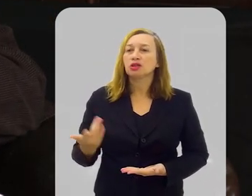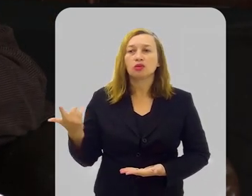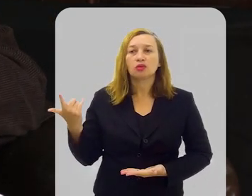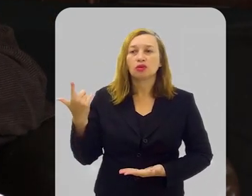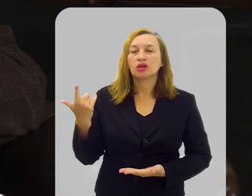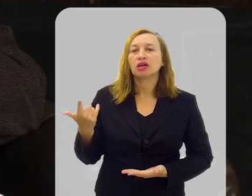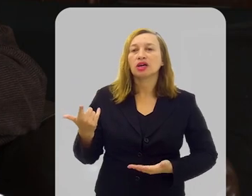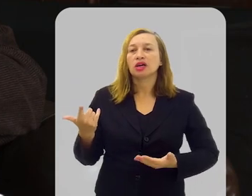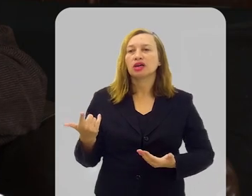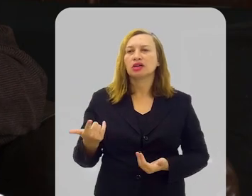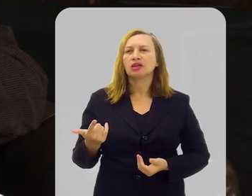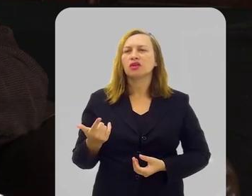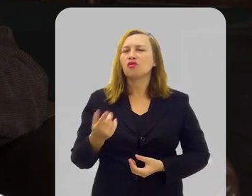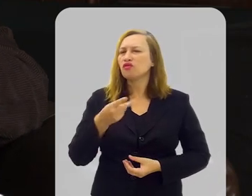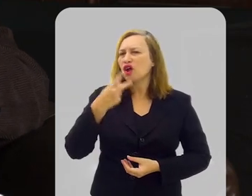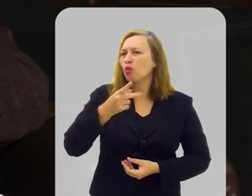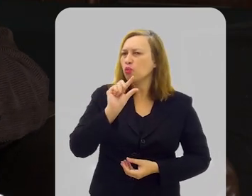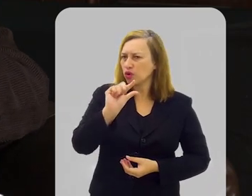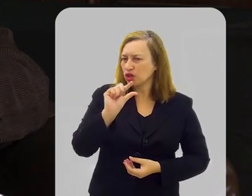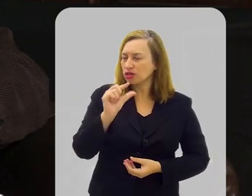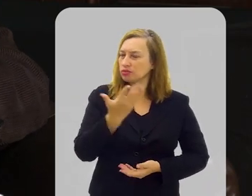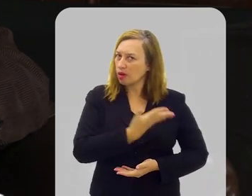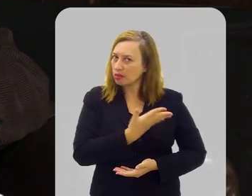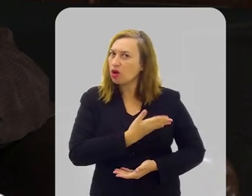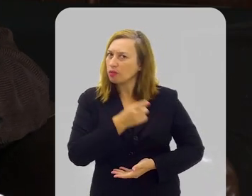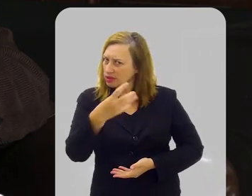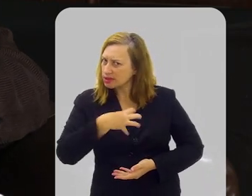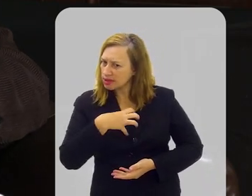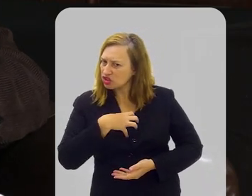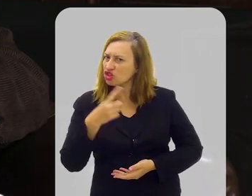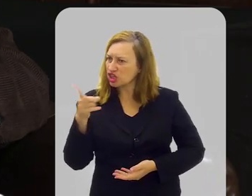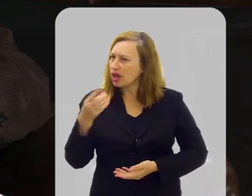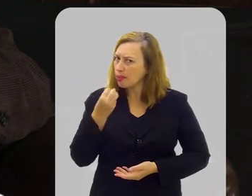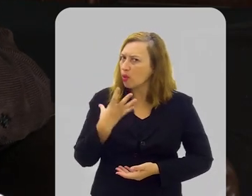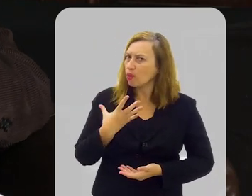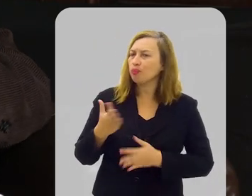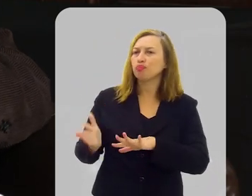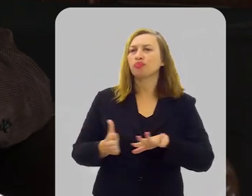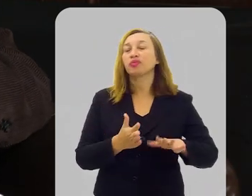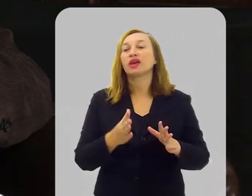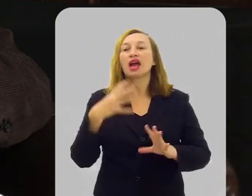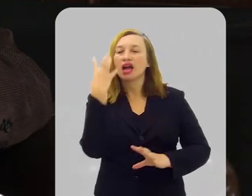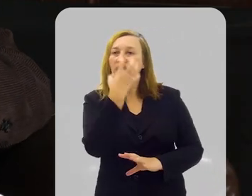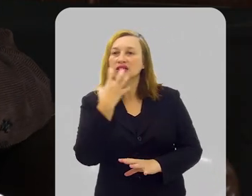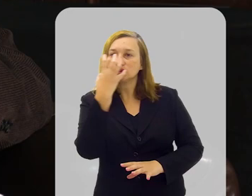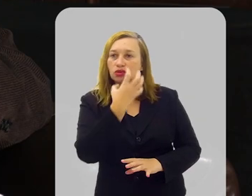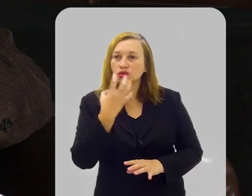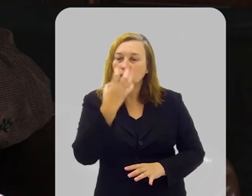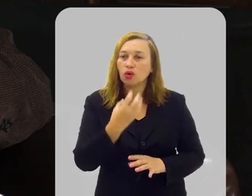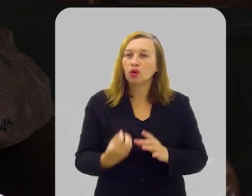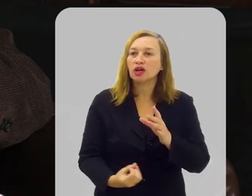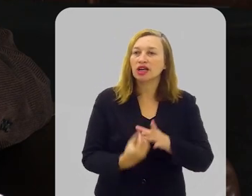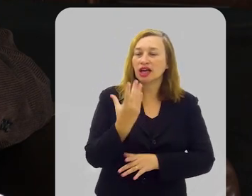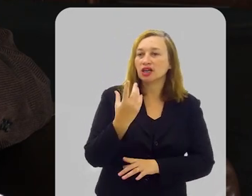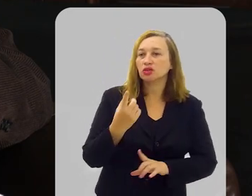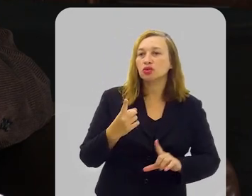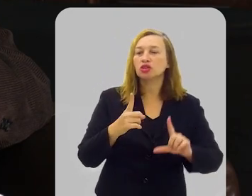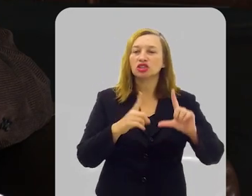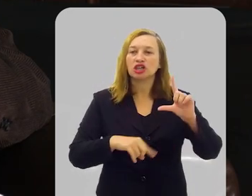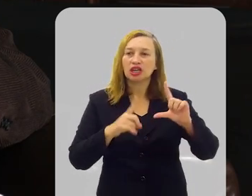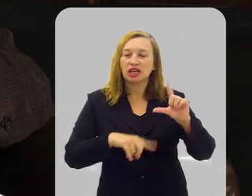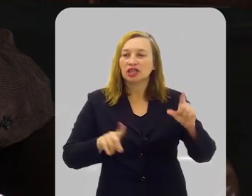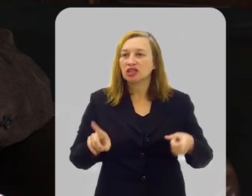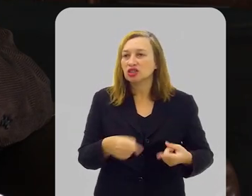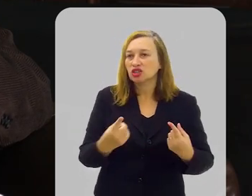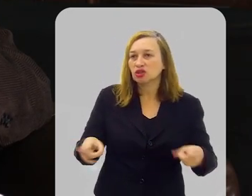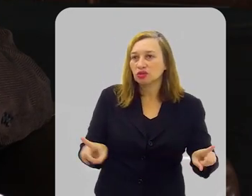todos nós. Deixa eu falar um pouquinho dele, só para você sentir que o homem é brabo, tá? É cantor, compositor, produtor musical,